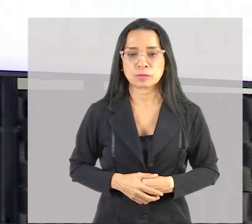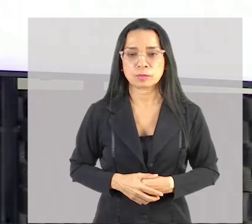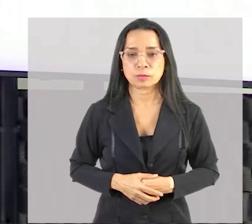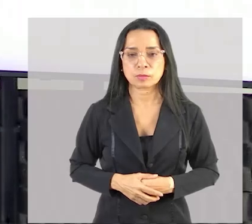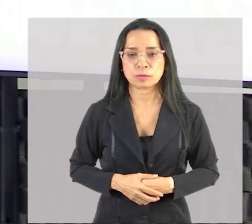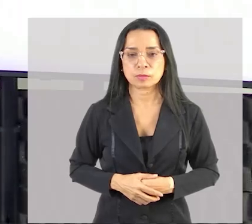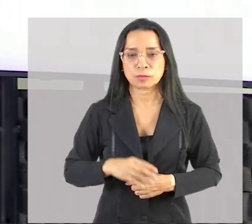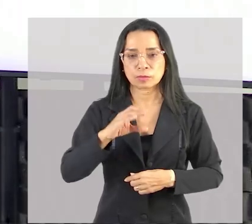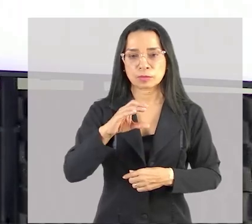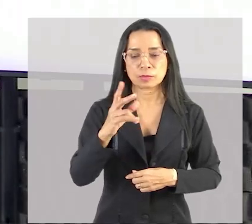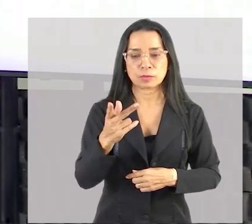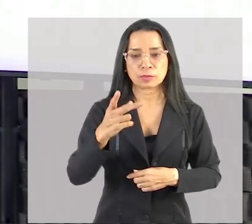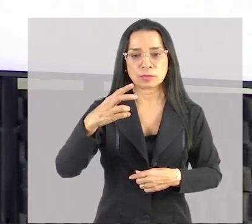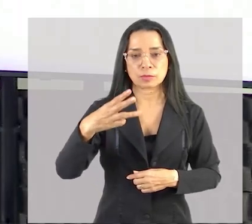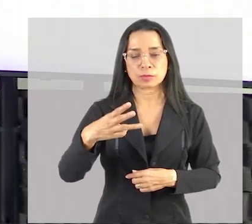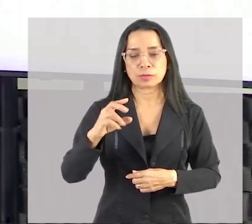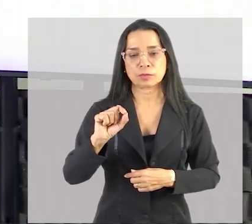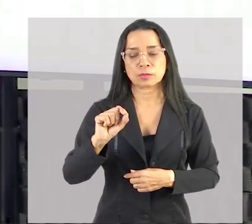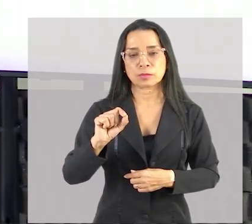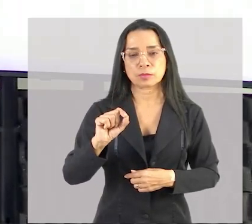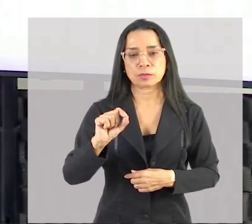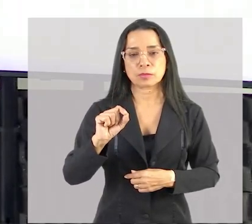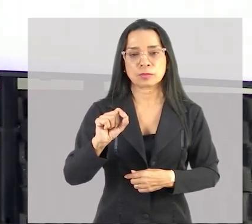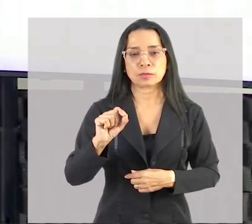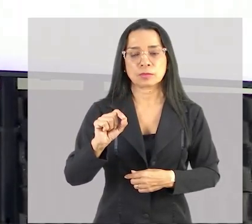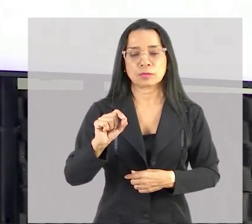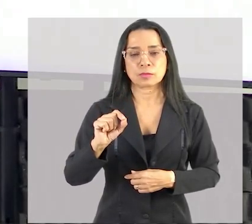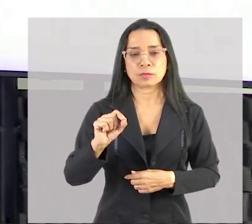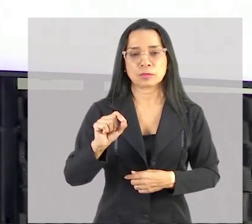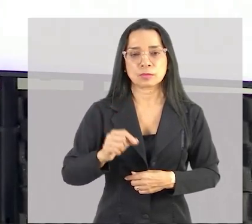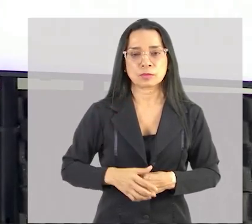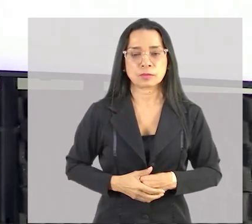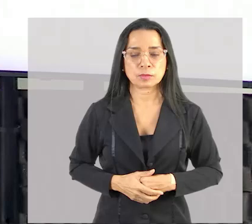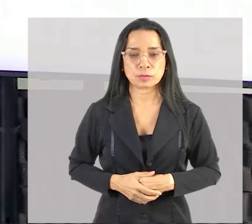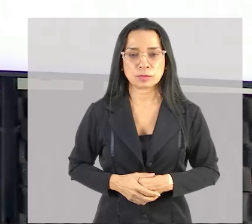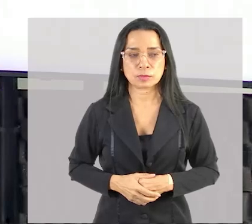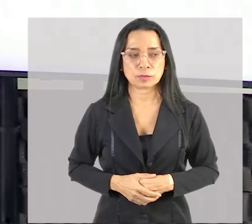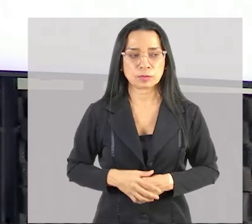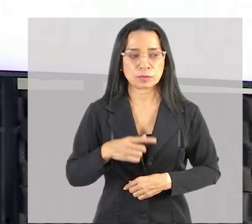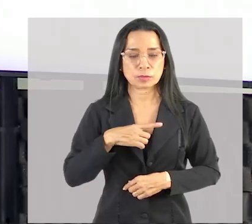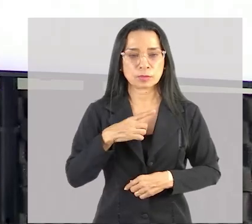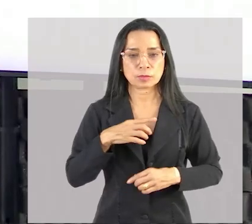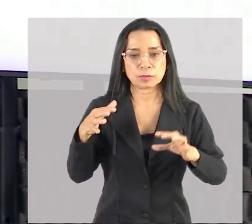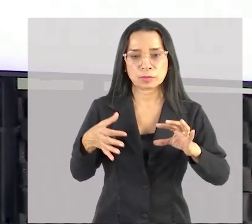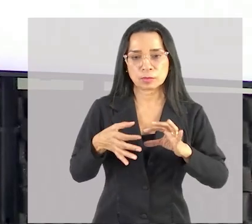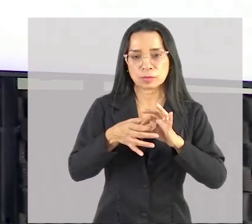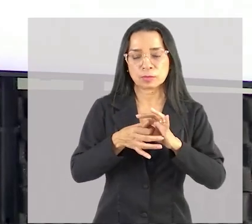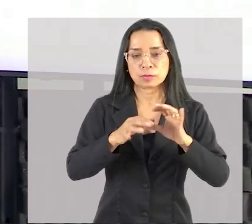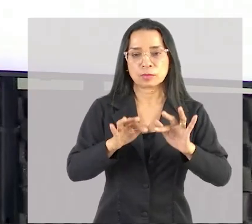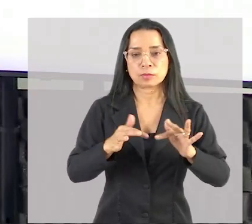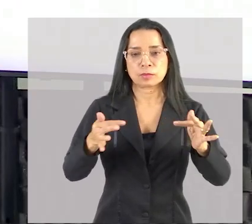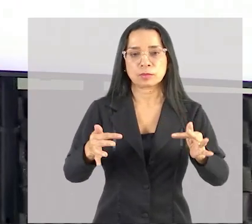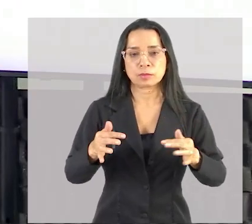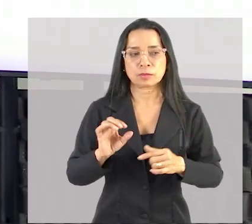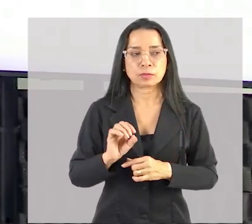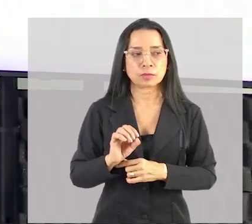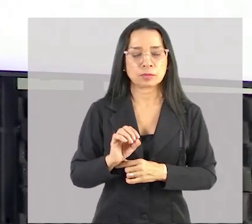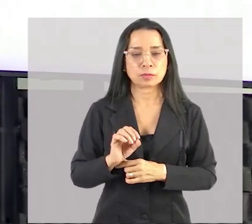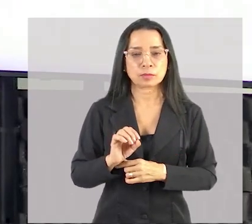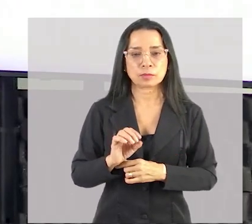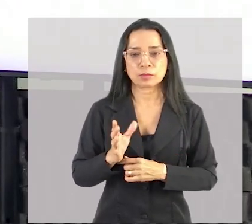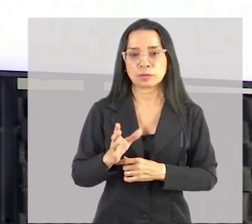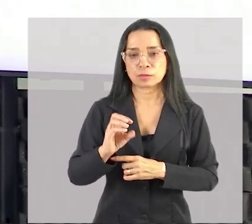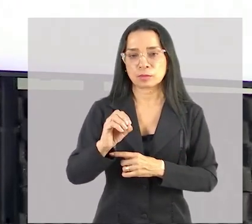O CH3 vai dizer o seguinte, olha, eu só tenho ligações simples. Eu sou